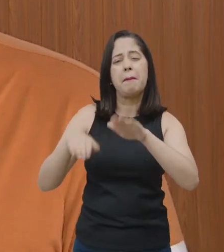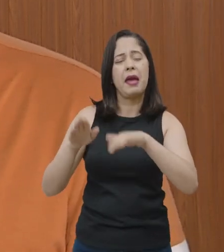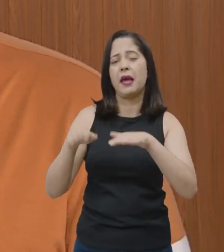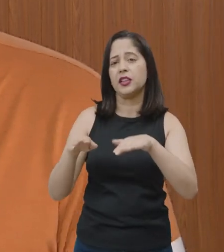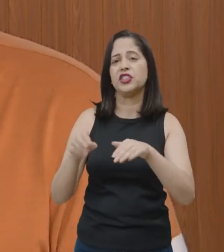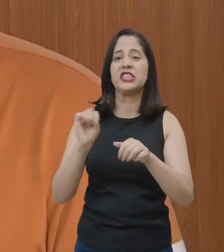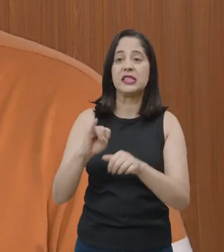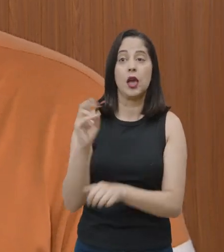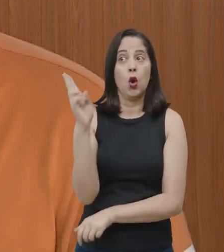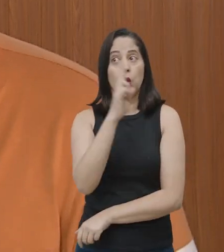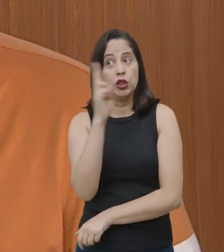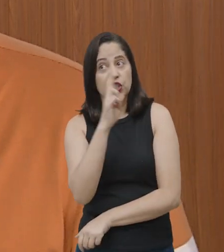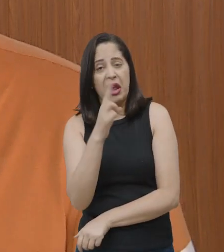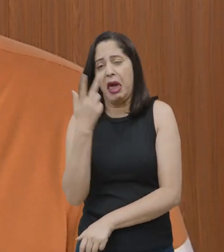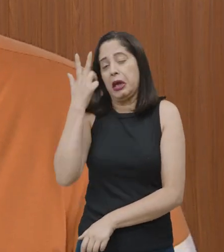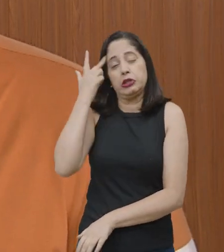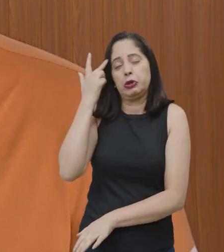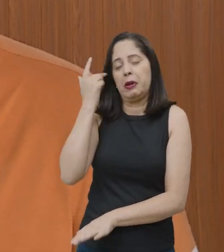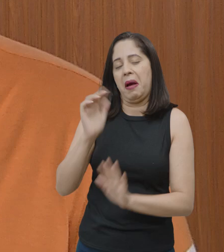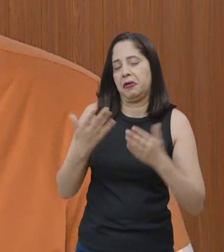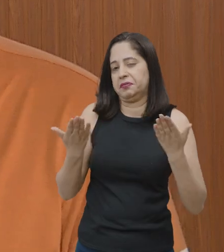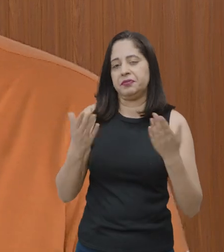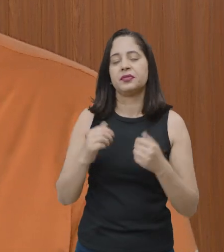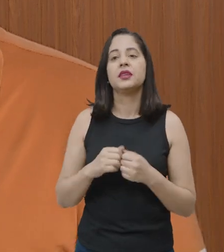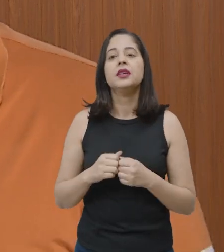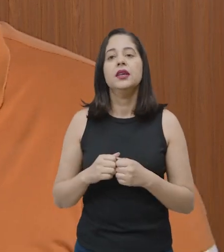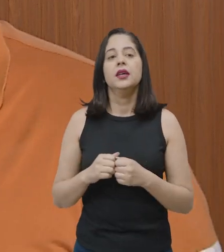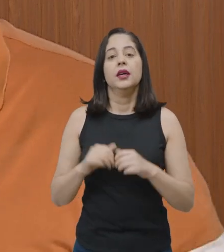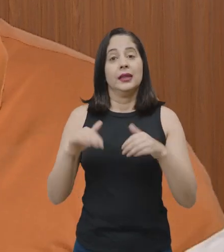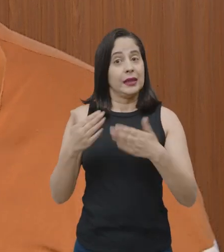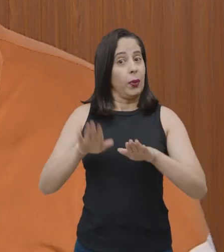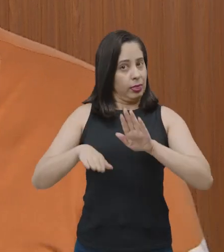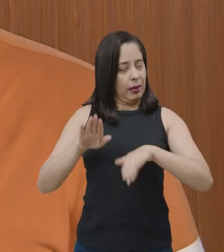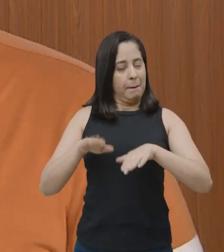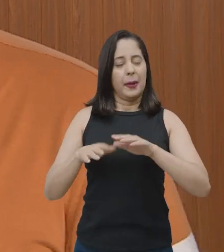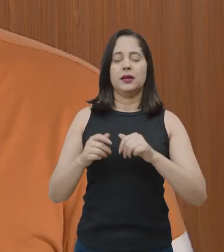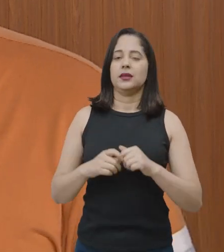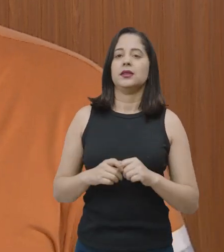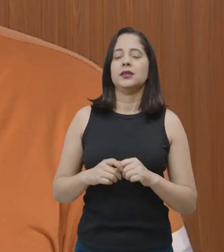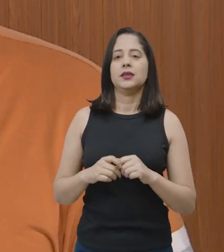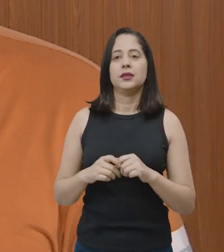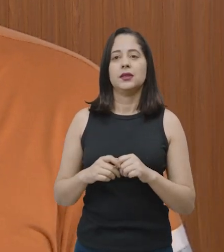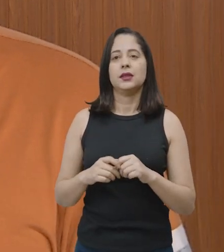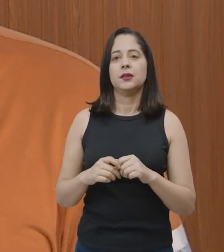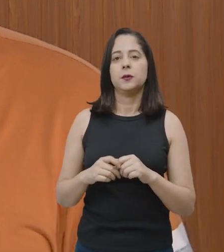do processo. Rito ordinário, rito urgente, prioritário, enfim. Então, vai depender do rito.